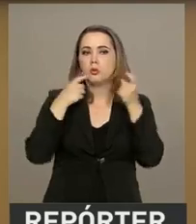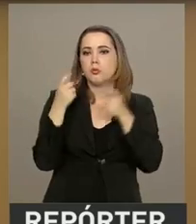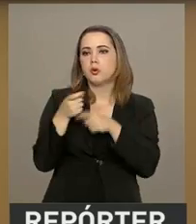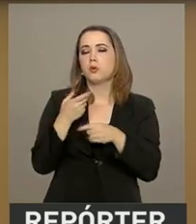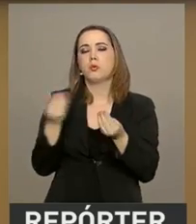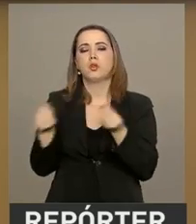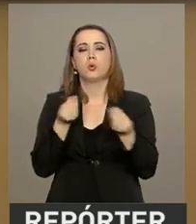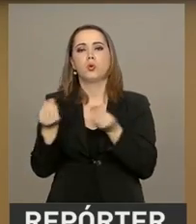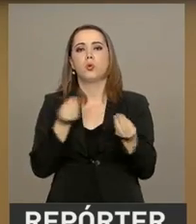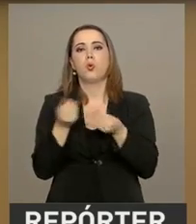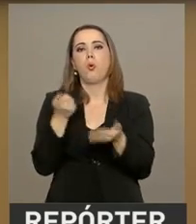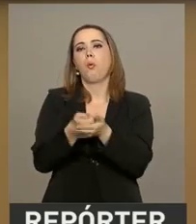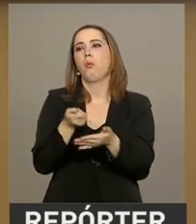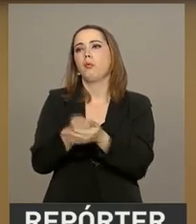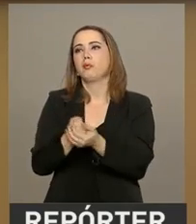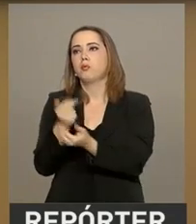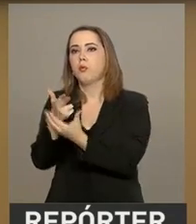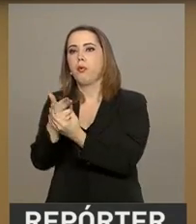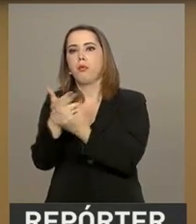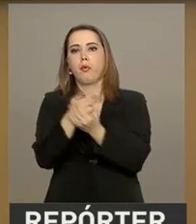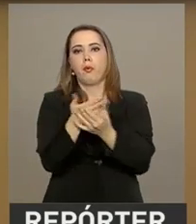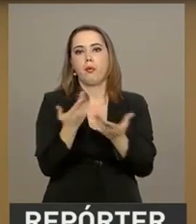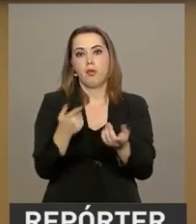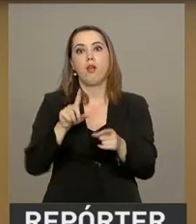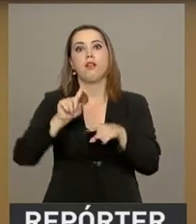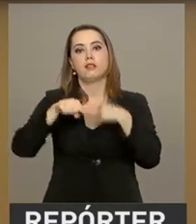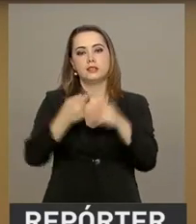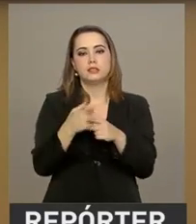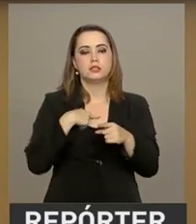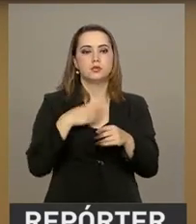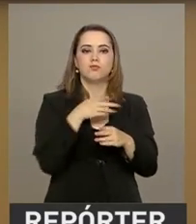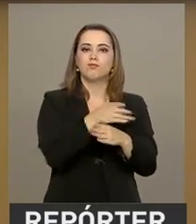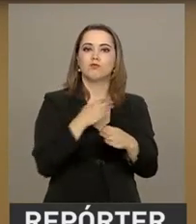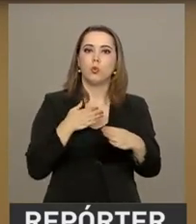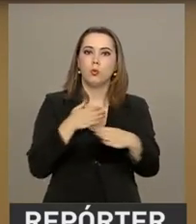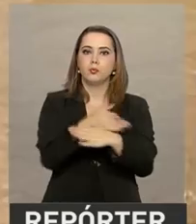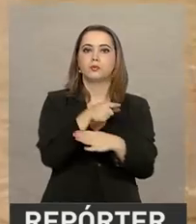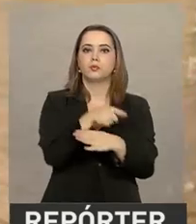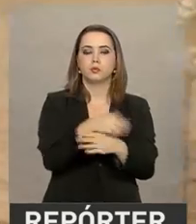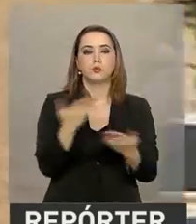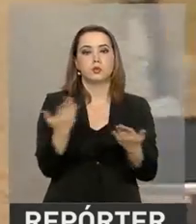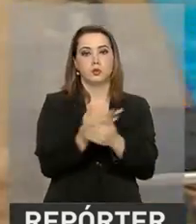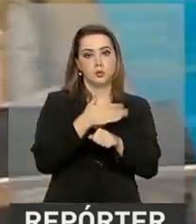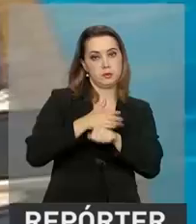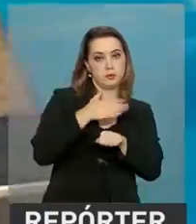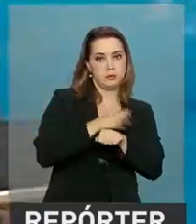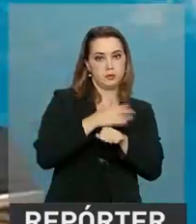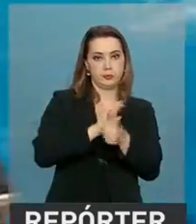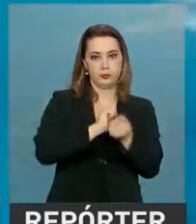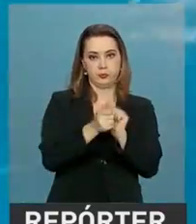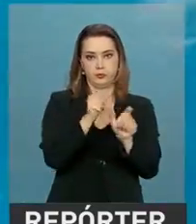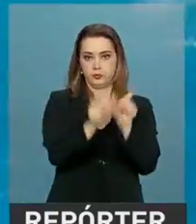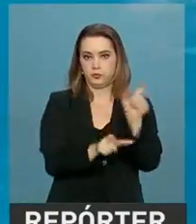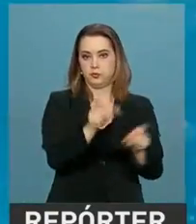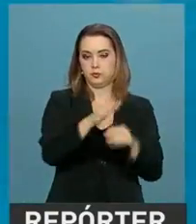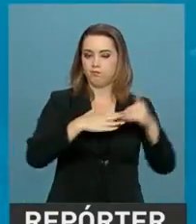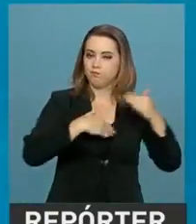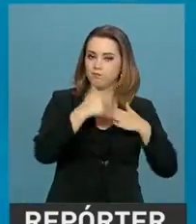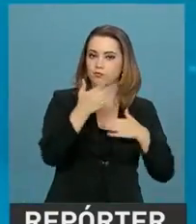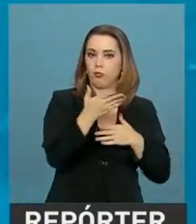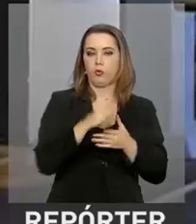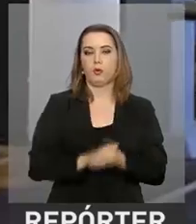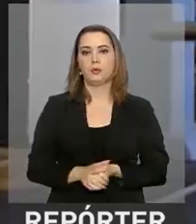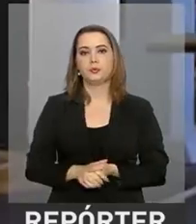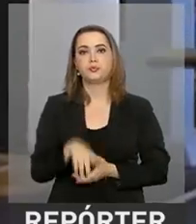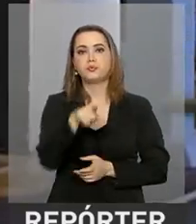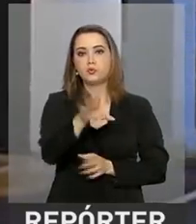fazendo faculdade. E quando eu entrei para o Exército, já foi uma maneira de eu me profissionalizar no esporte, né? Os militares que competiram nos Jogos Olímpicos